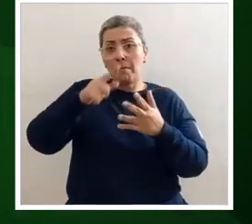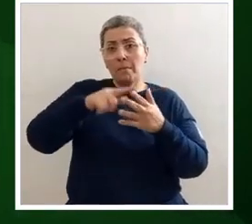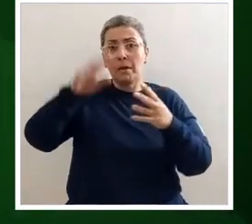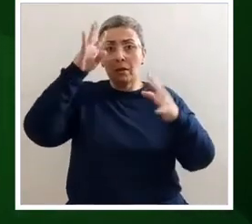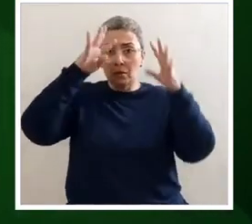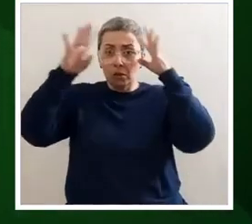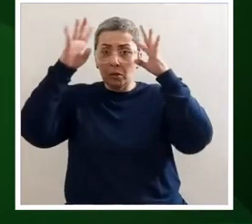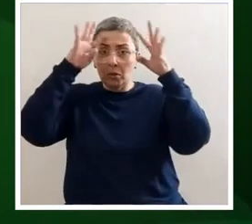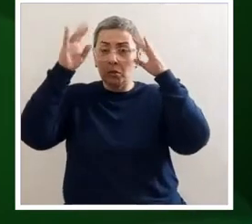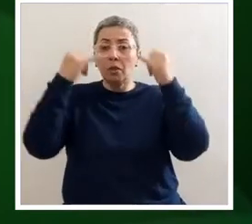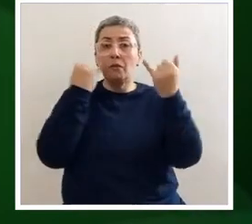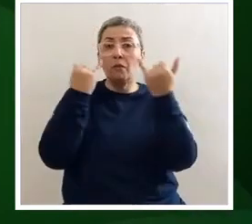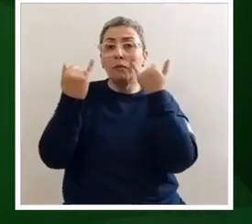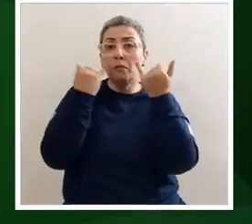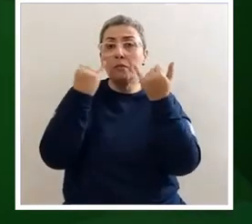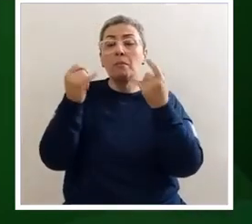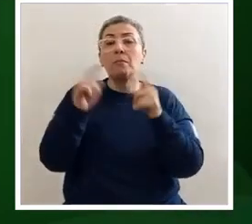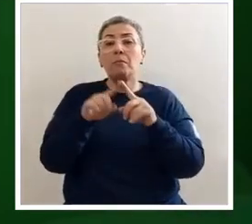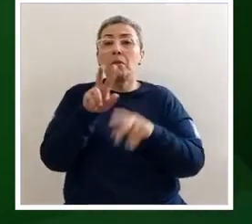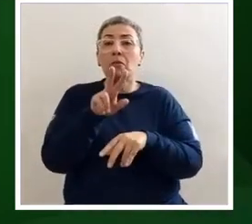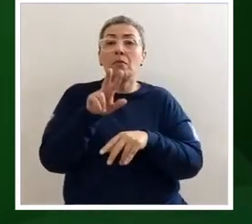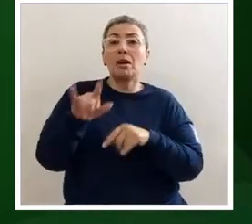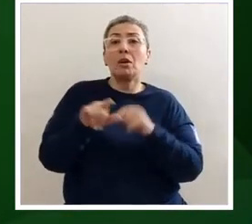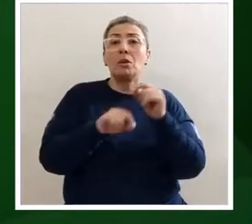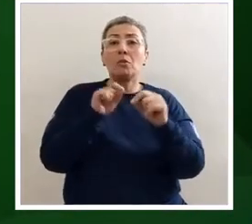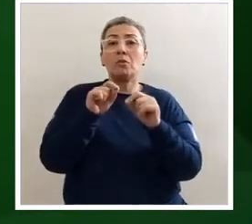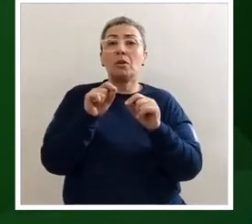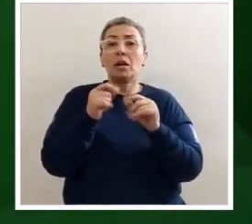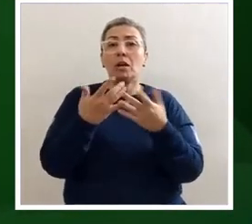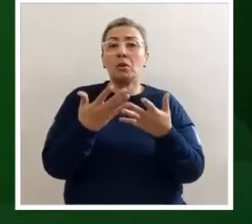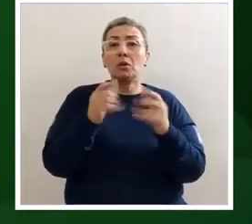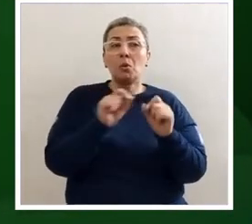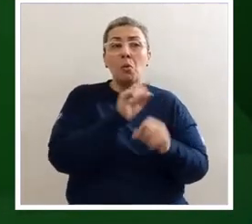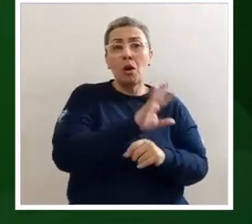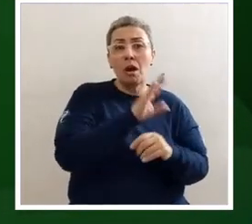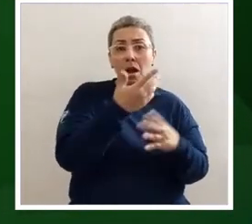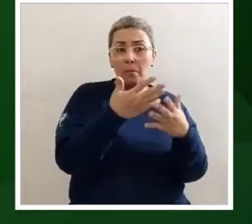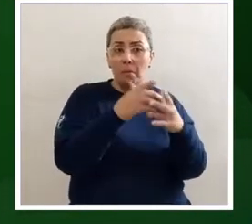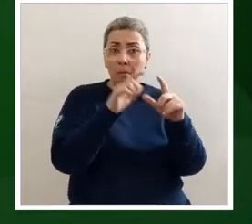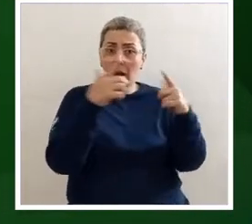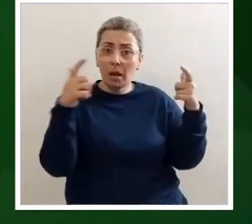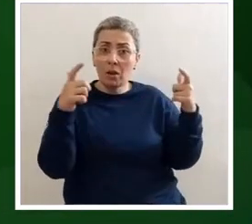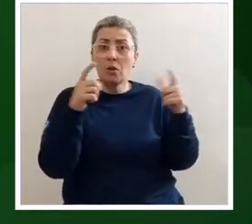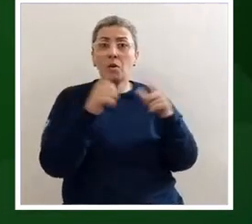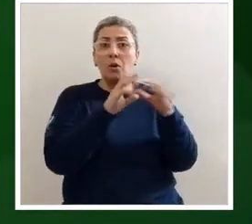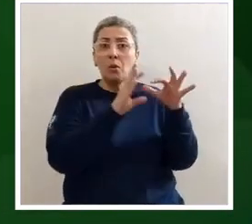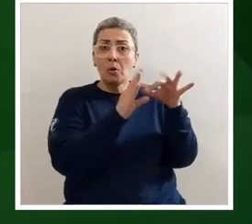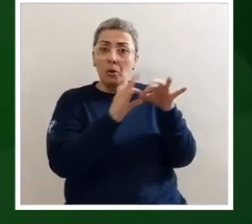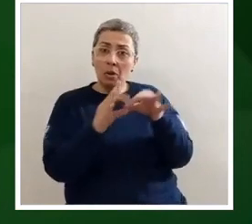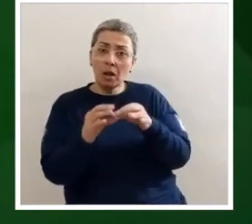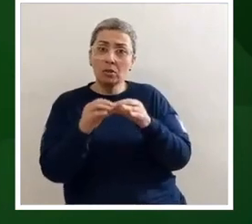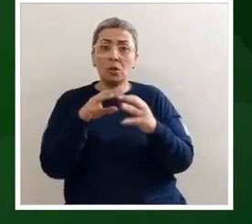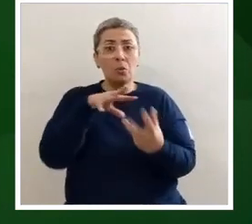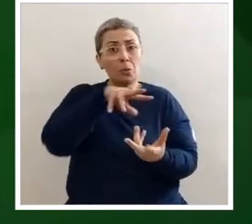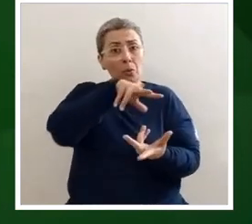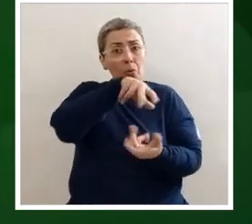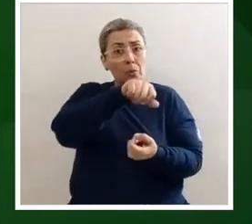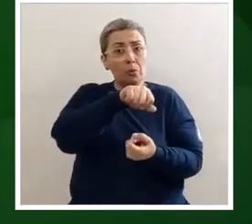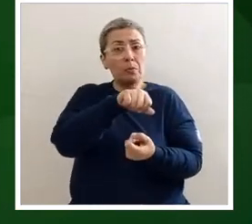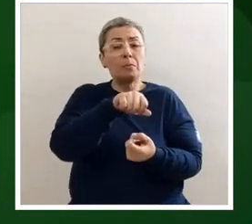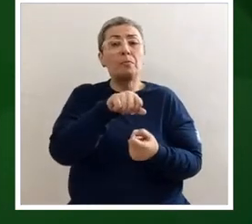e de informações que vão doando de uma situação mais Ampla inclusive no contexto internacional